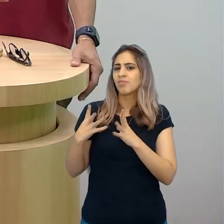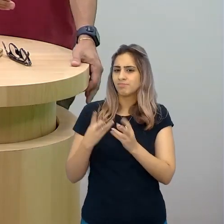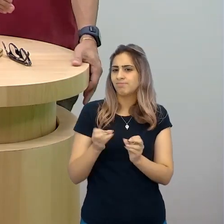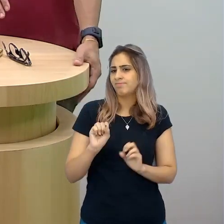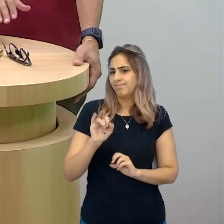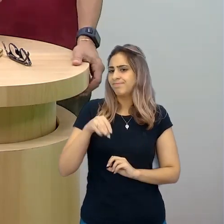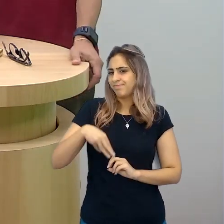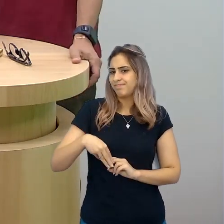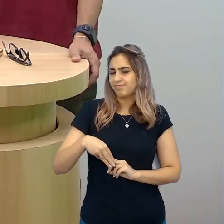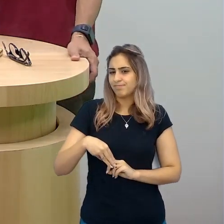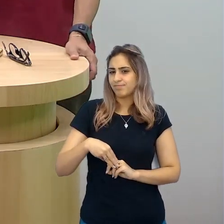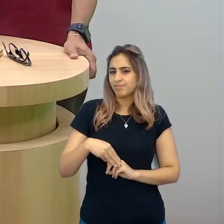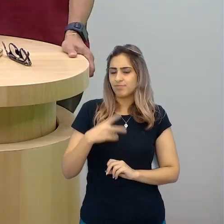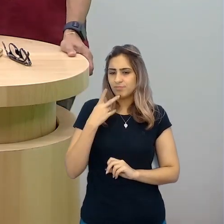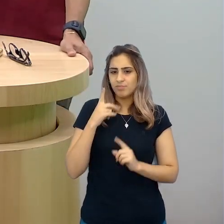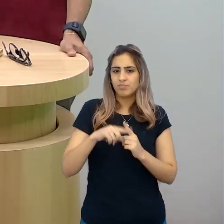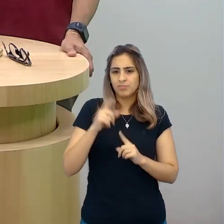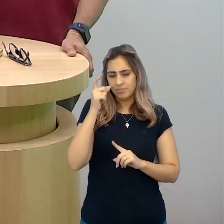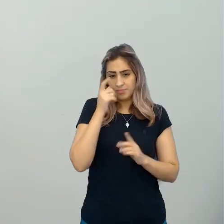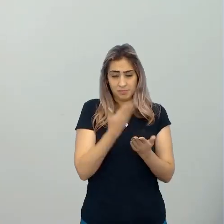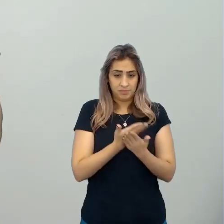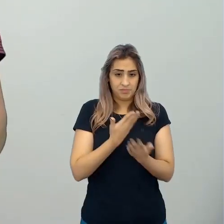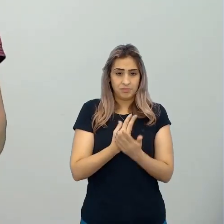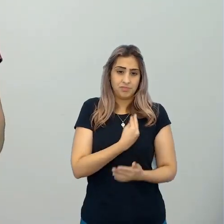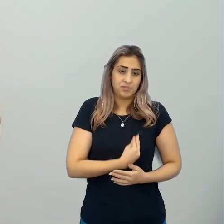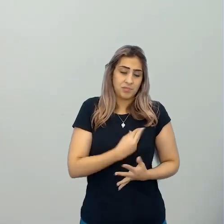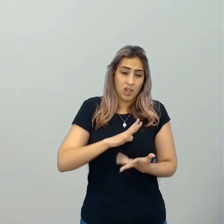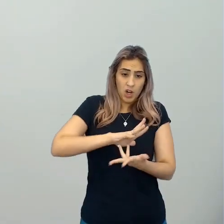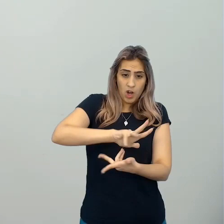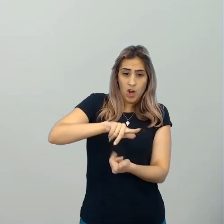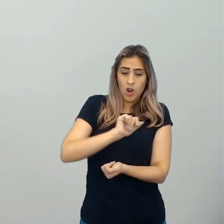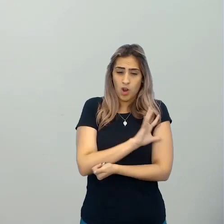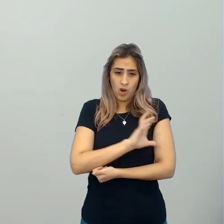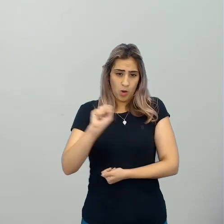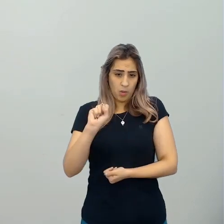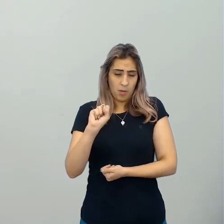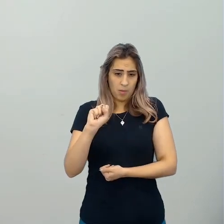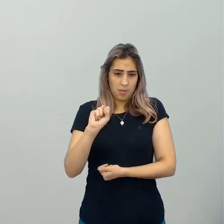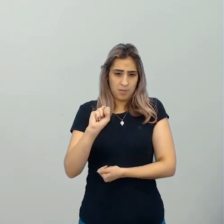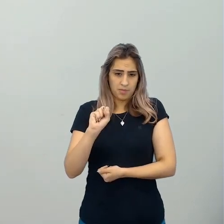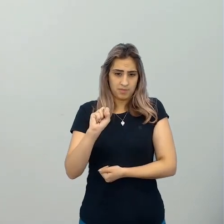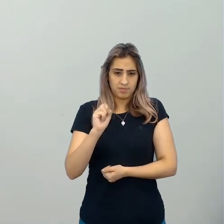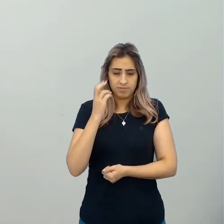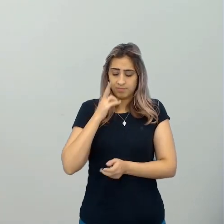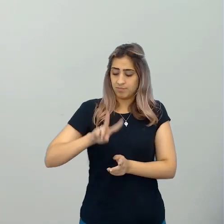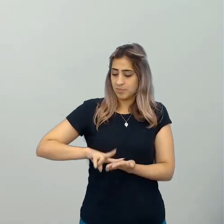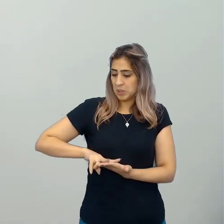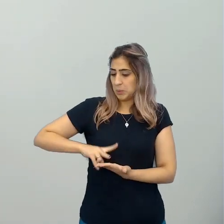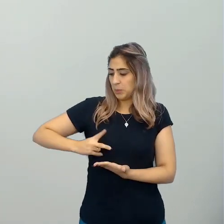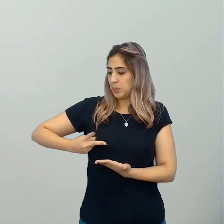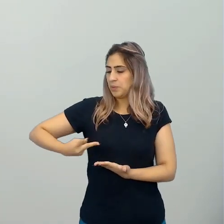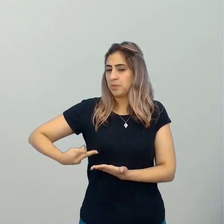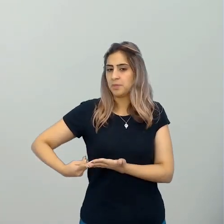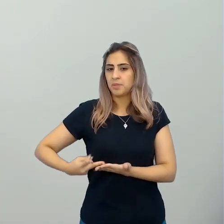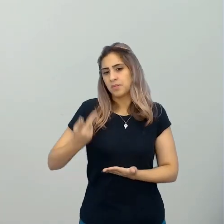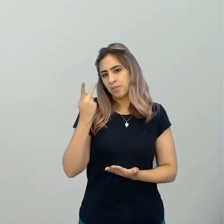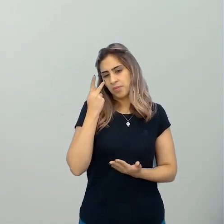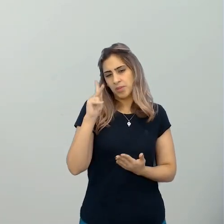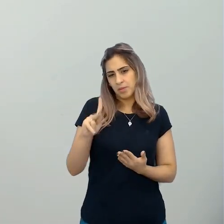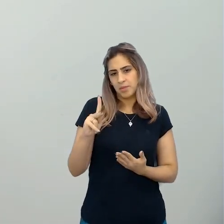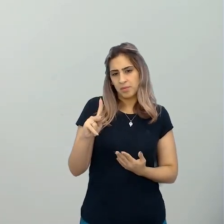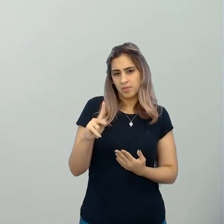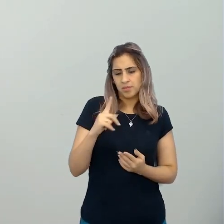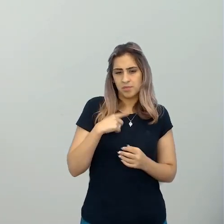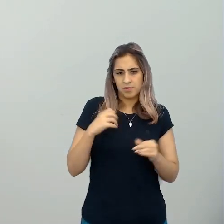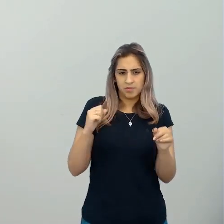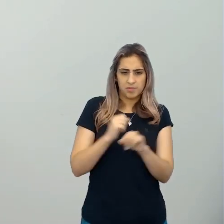gente está vivendo, né? Não sei quando vocês vão assistir essa aula, a gente está vivendo uma Copa do Mundo que teve que ser transferida para o